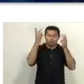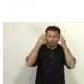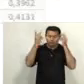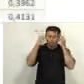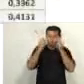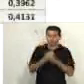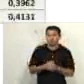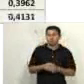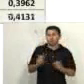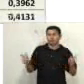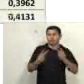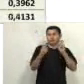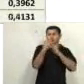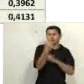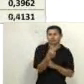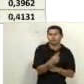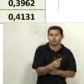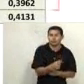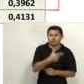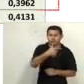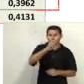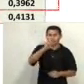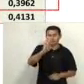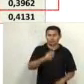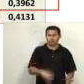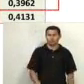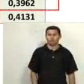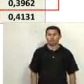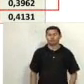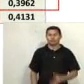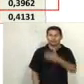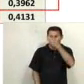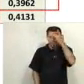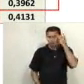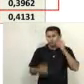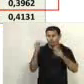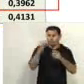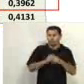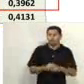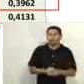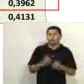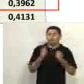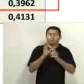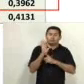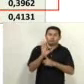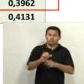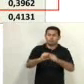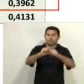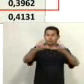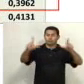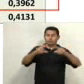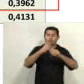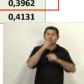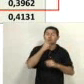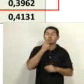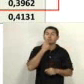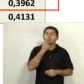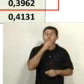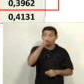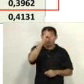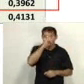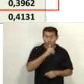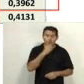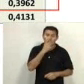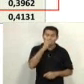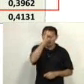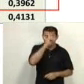padronizada o valor de 1,25. Tá, pessoal? Aqui eu coloquei de forma destacada para vocês, mas a forma de se